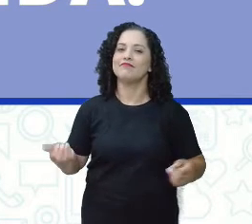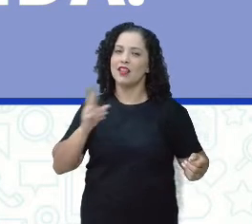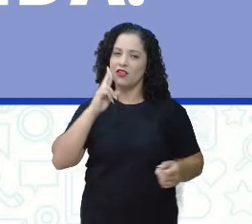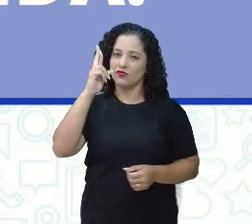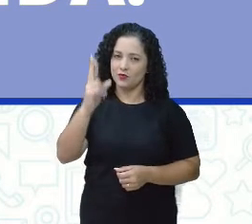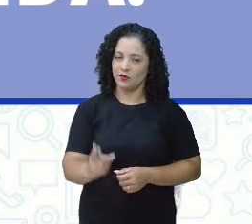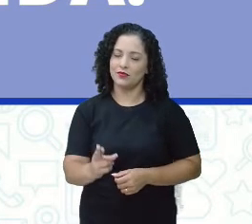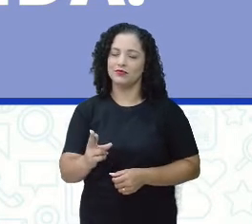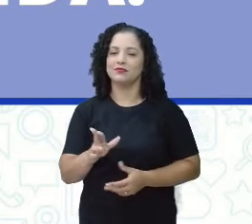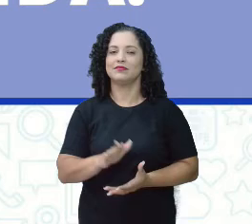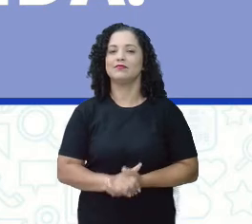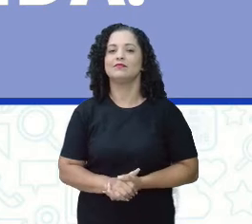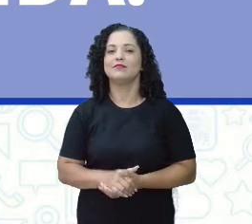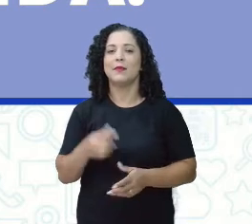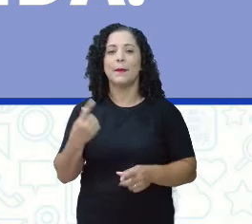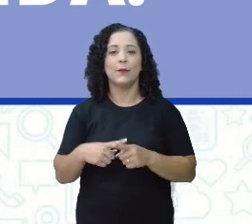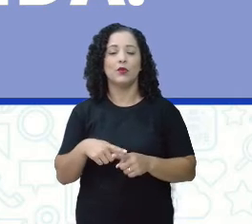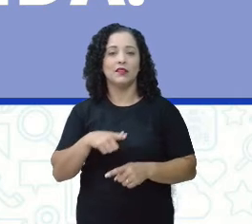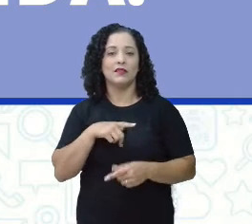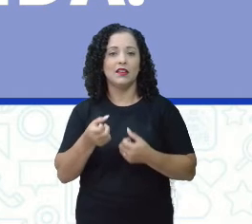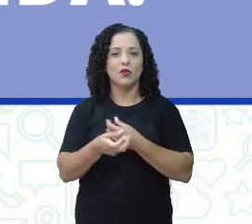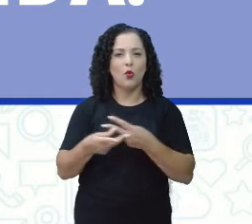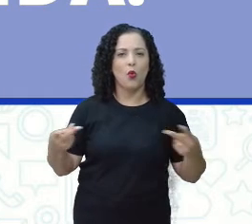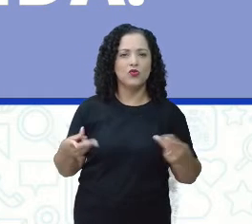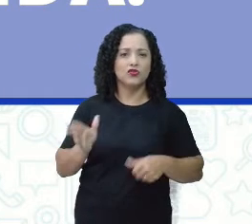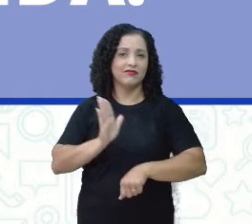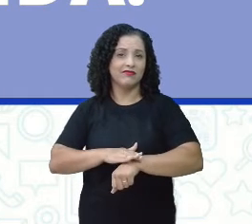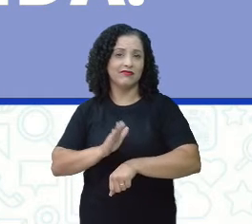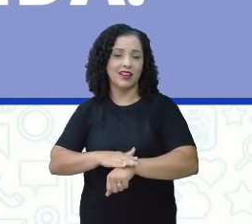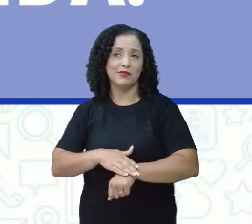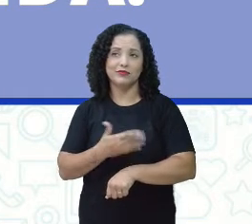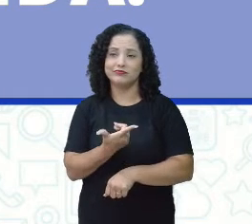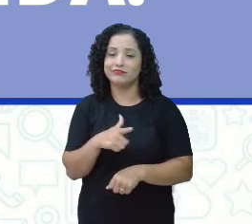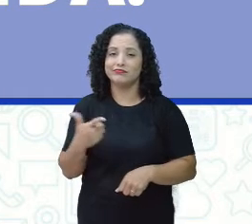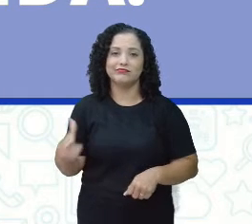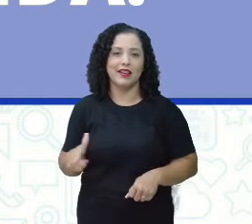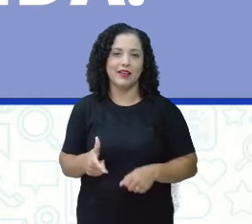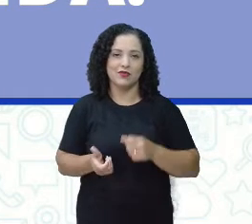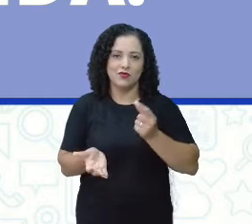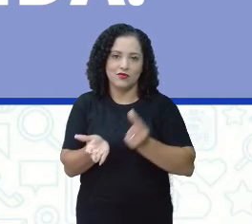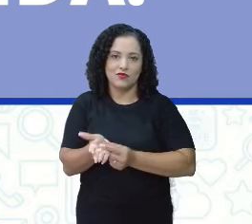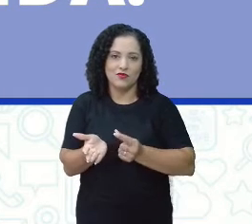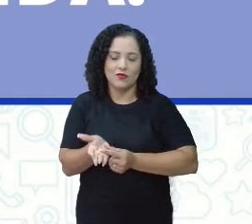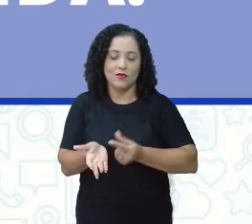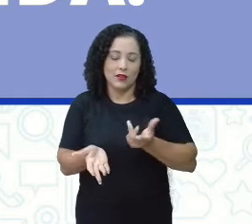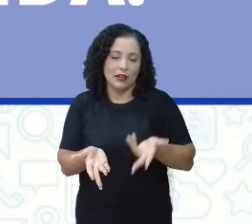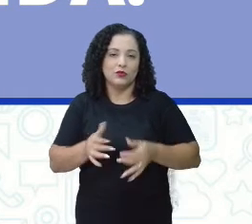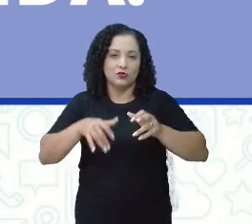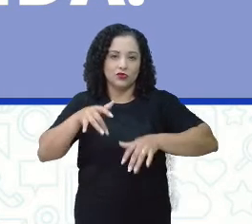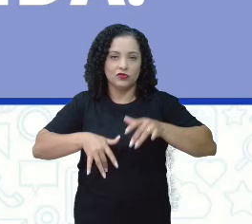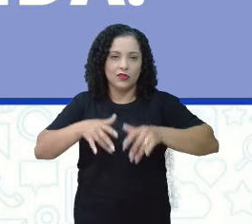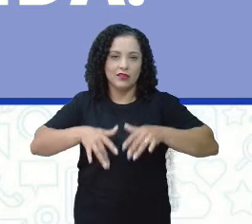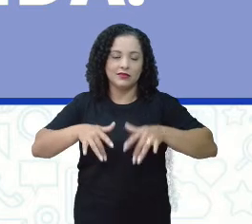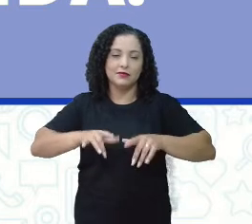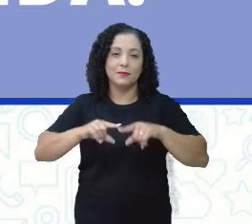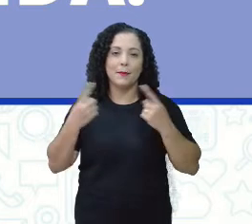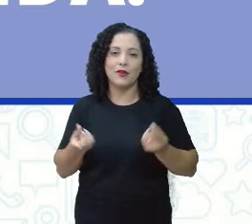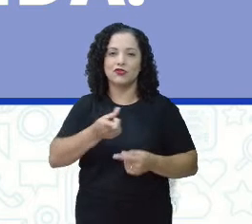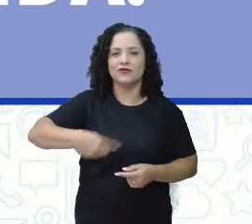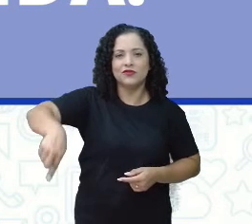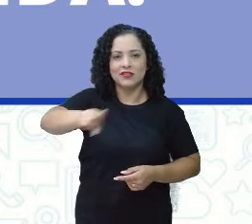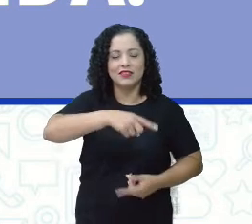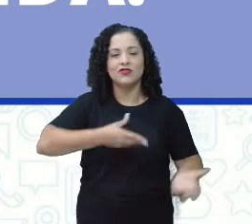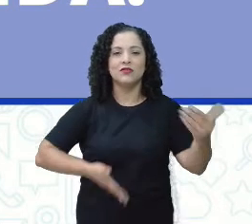responda, porque vão ter algumas coisas que talvez nem dê tempo vocês responderem no chat. Mas eu quero que vocês participem